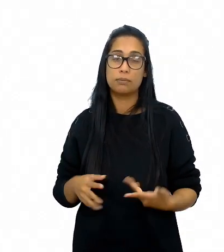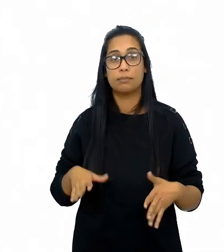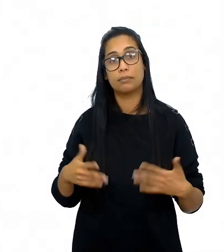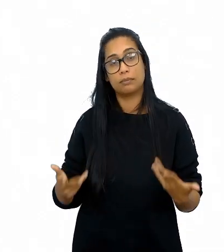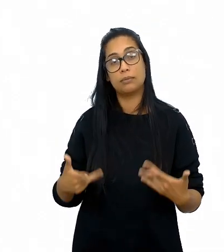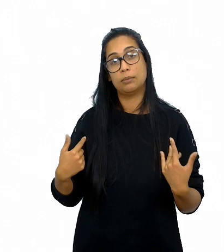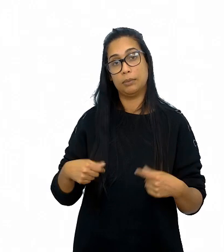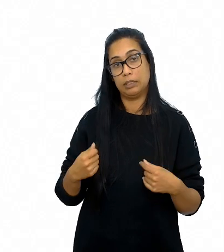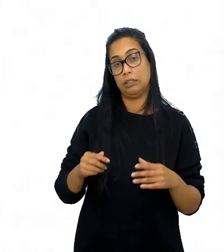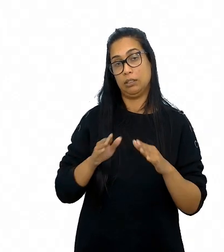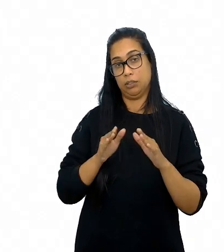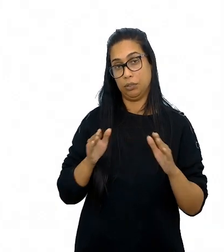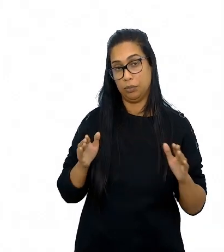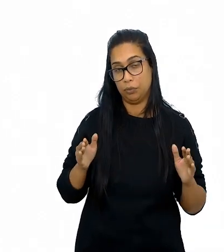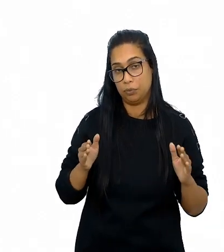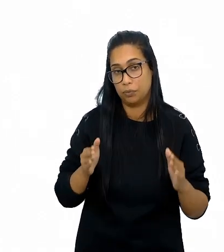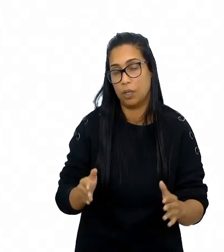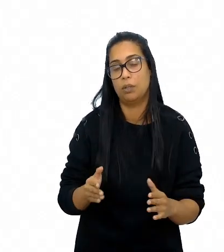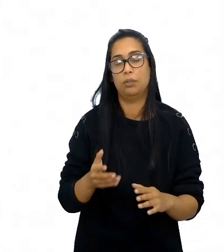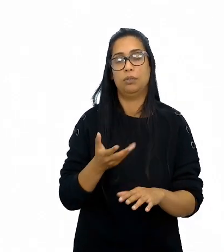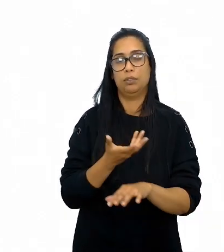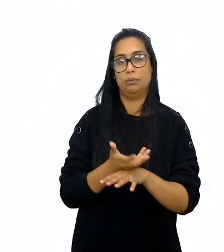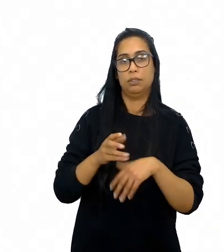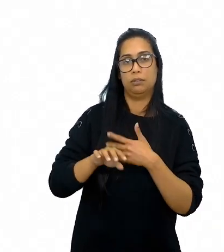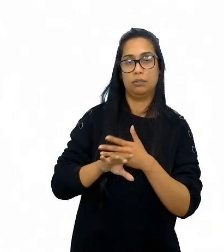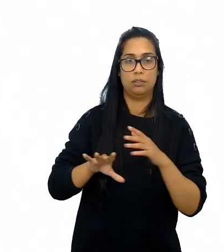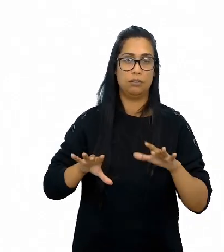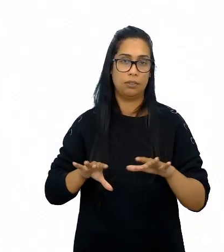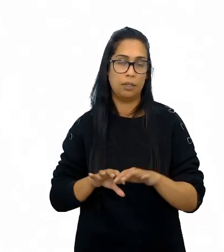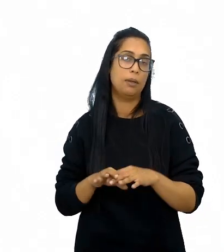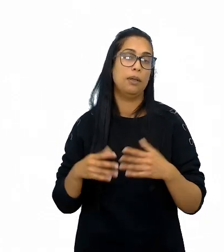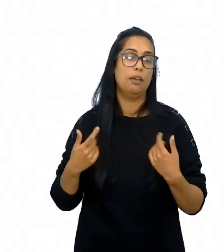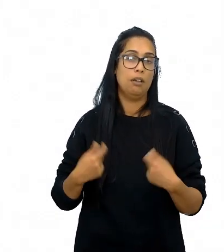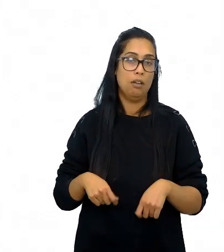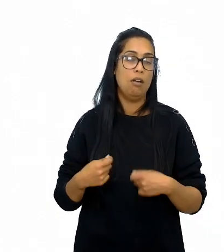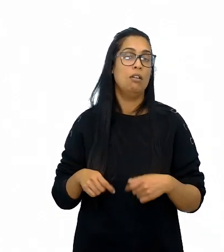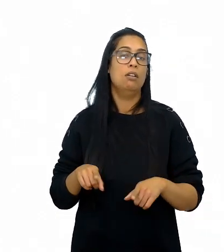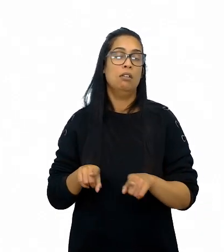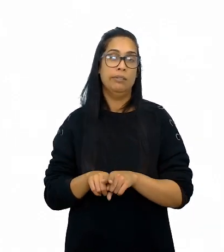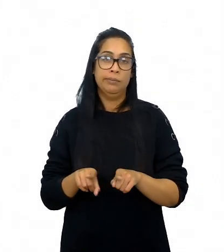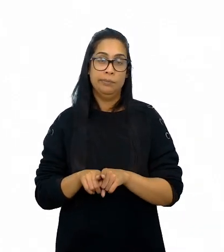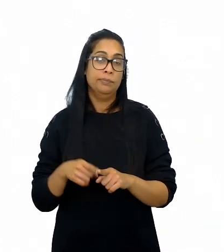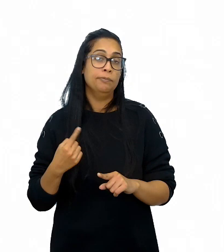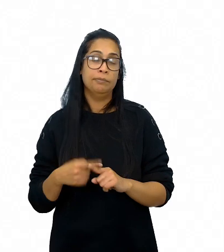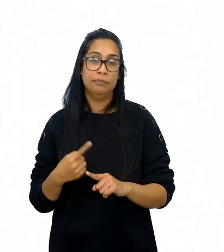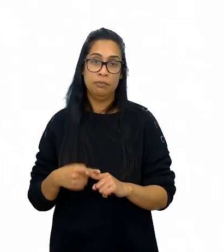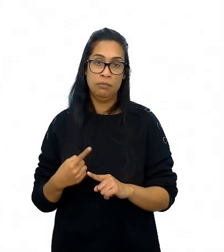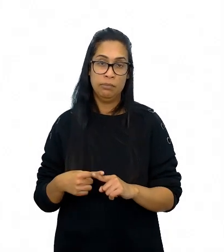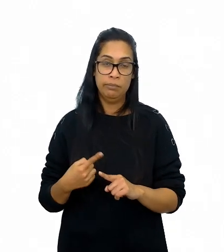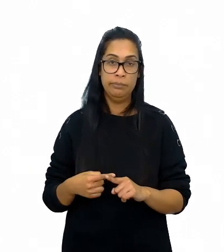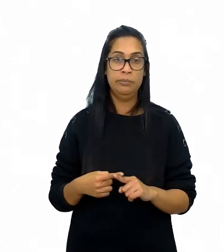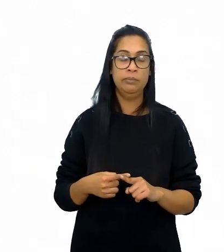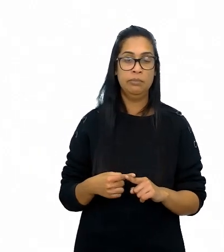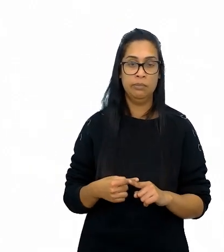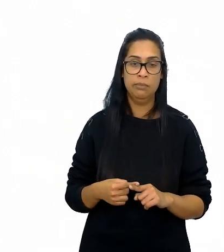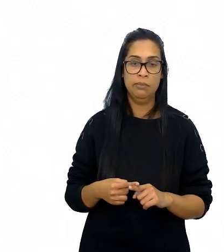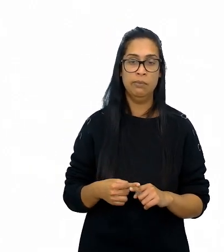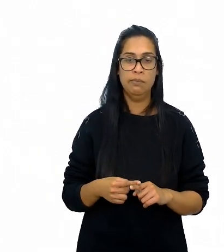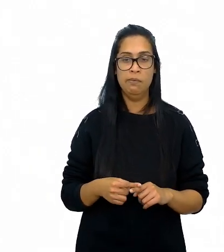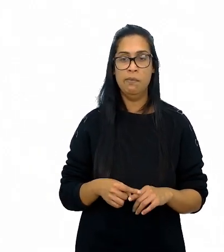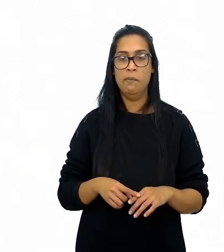Formações interdisciplinares, então a gente também preza muito por querer, né, fazer